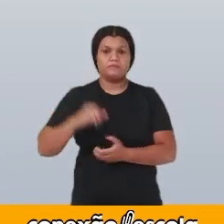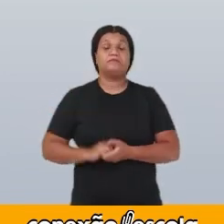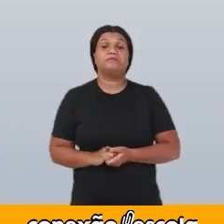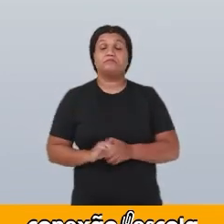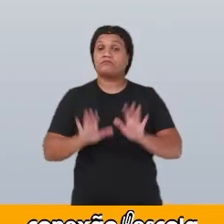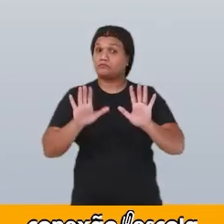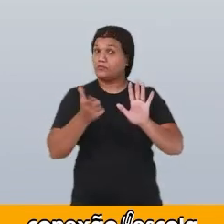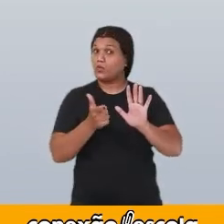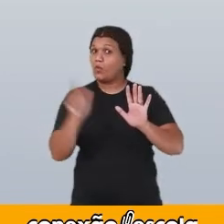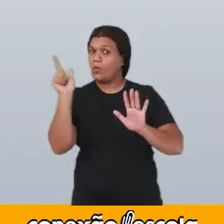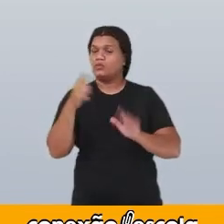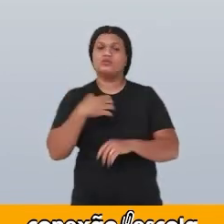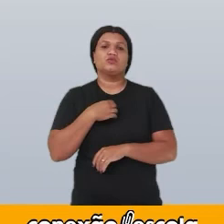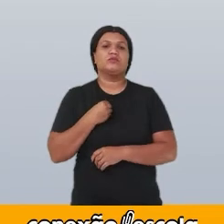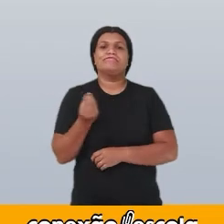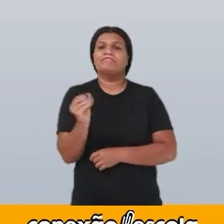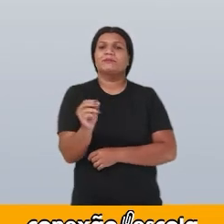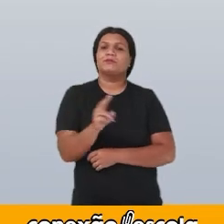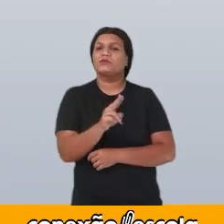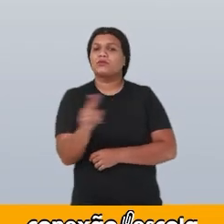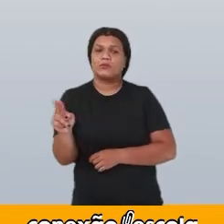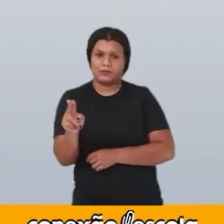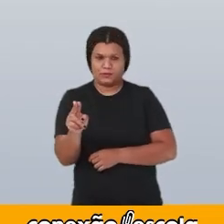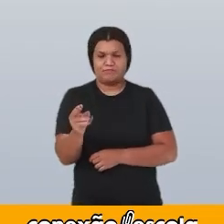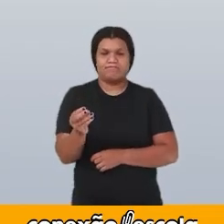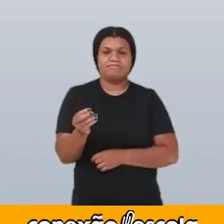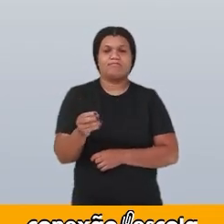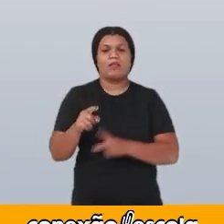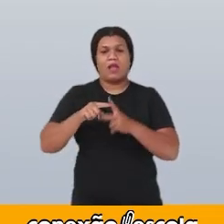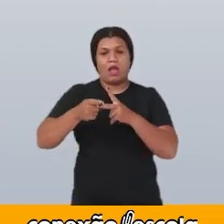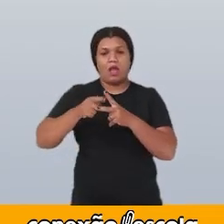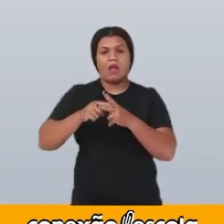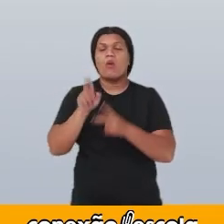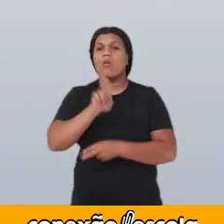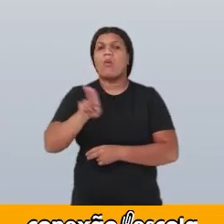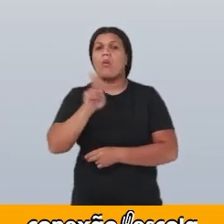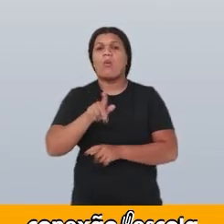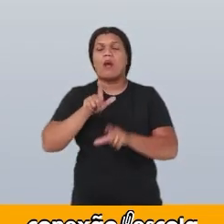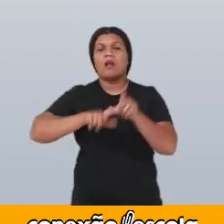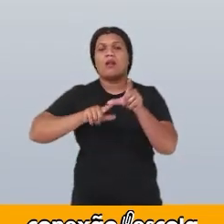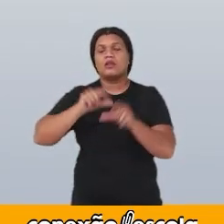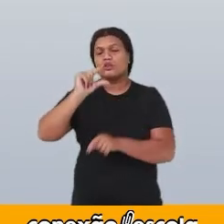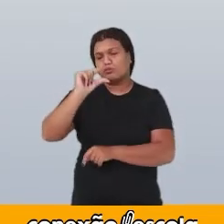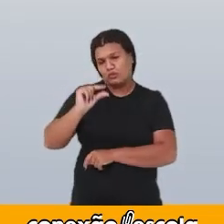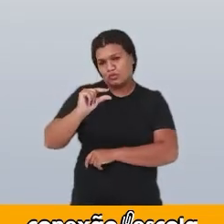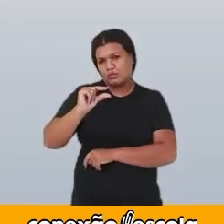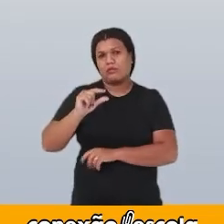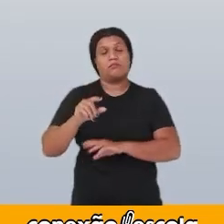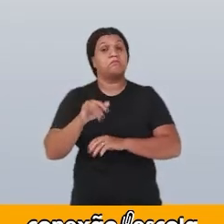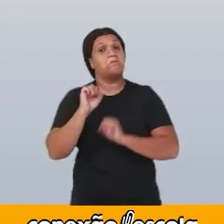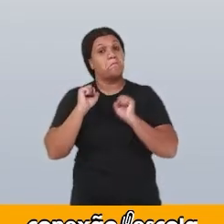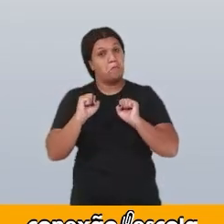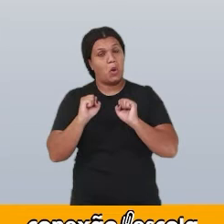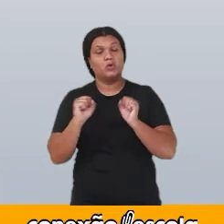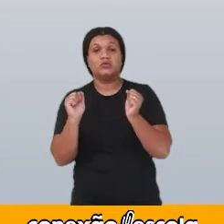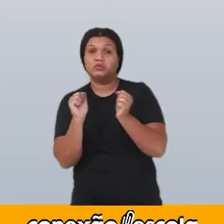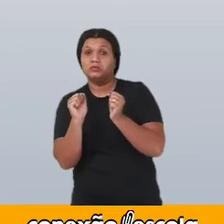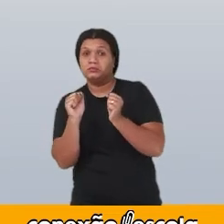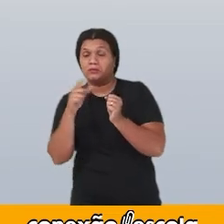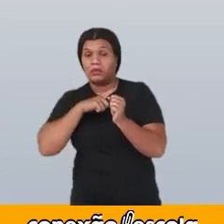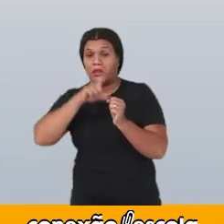Outra forma de nomear um ângulo é usando simplesmente uma letra minúscula, acompanhada ou não de